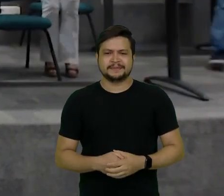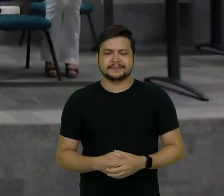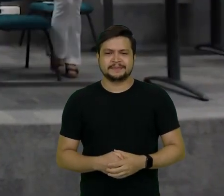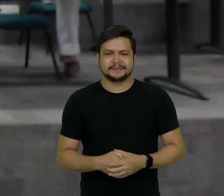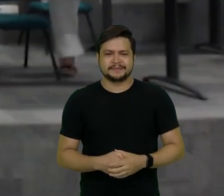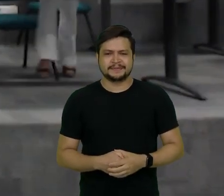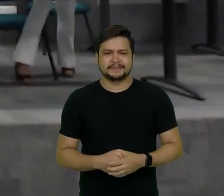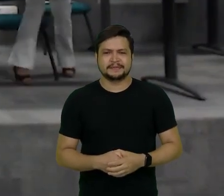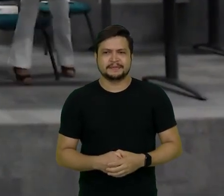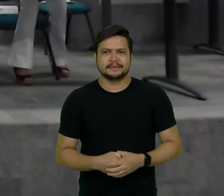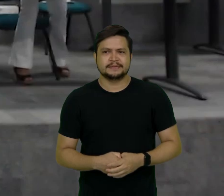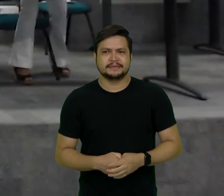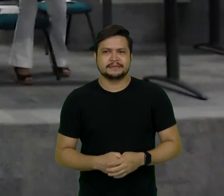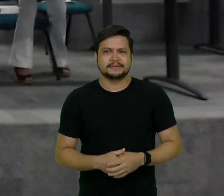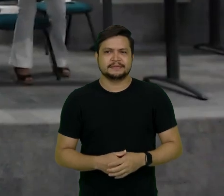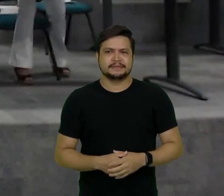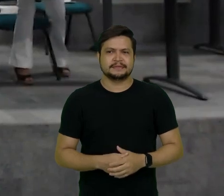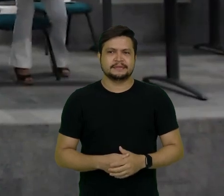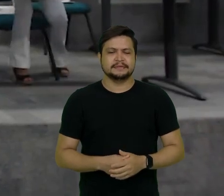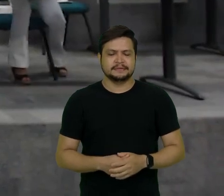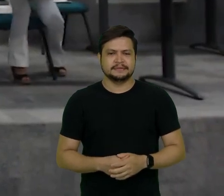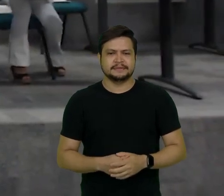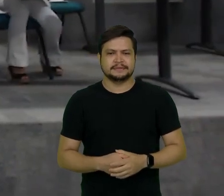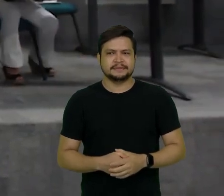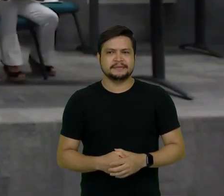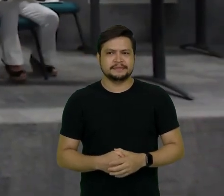Essa tá e a outra é a sua.